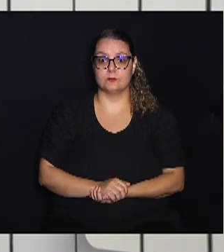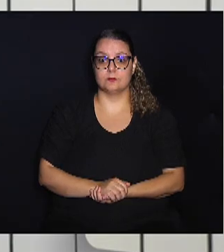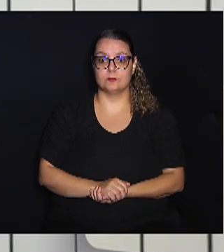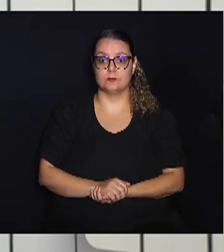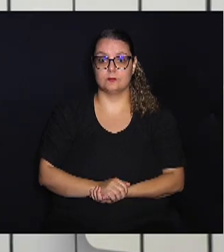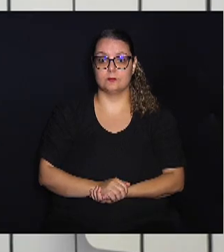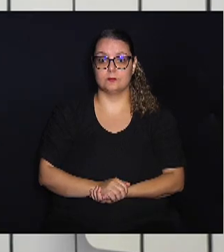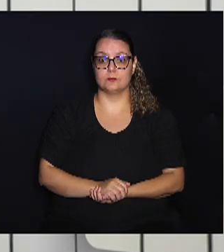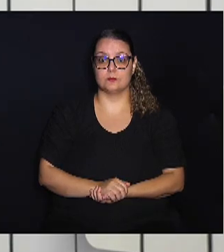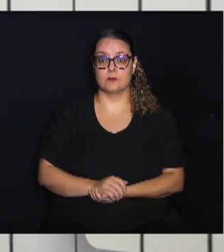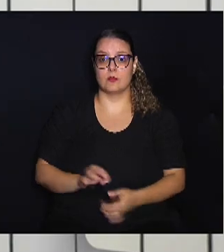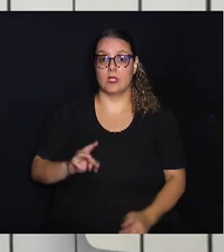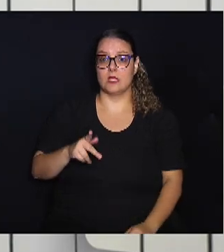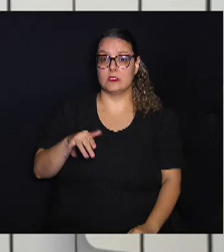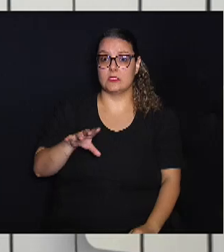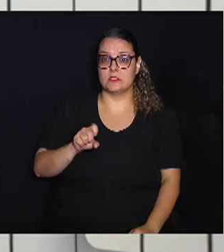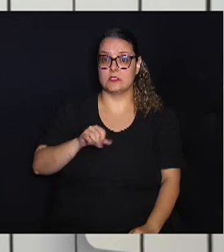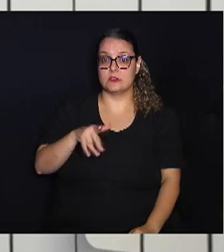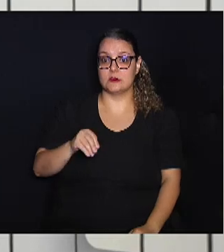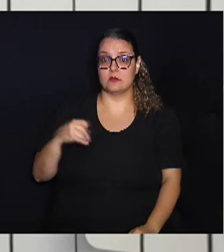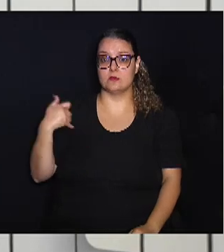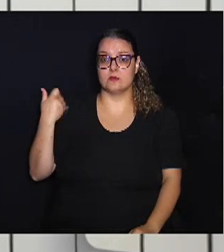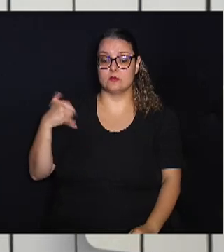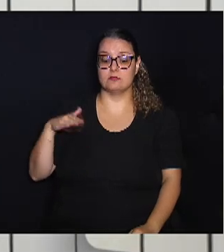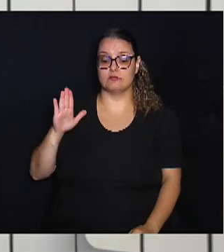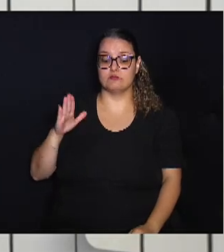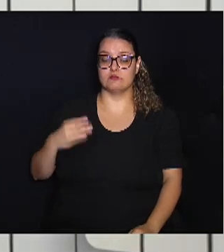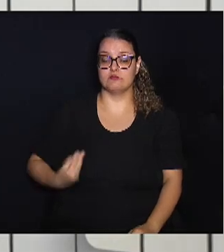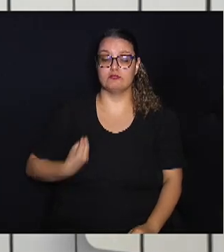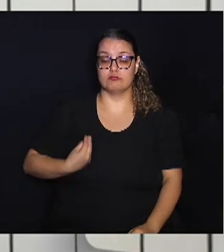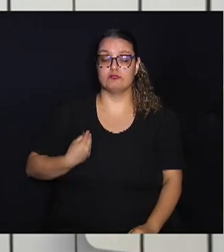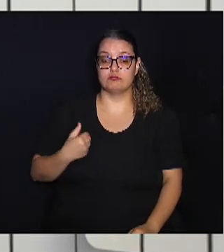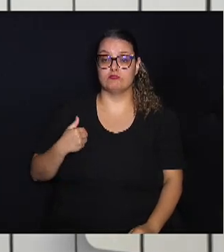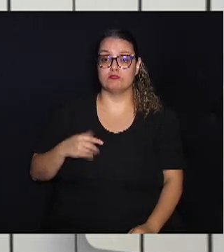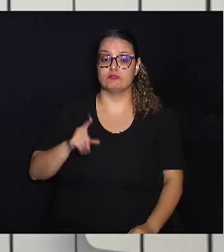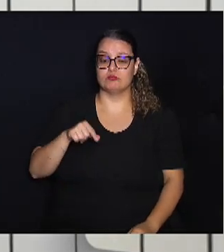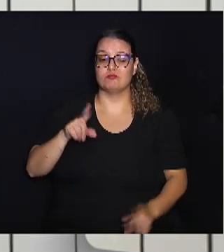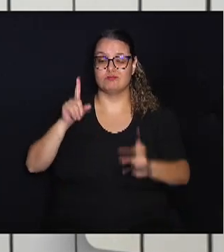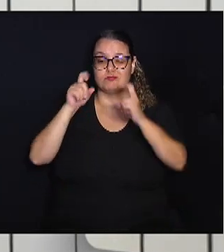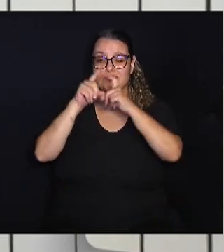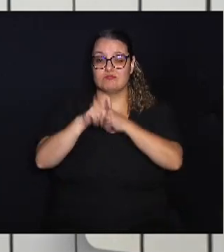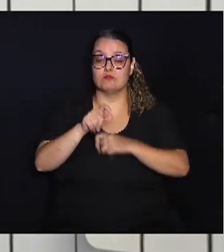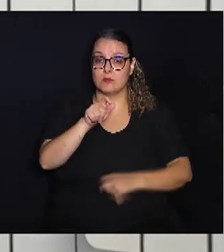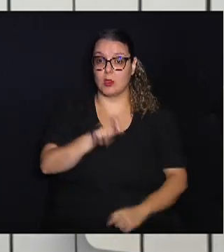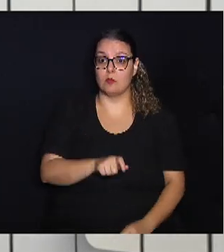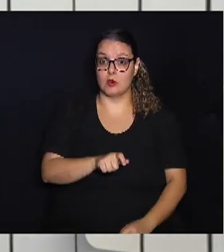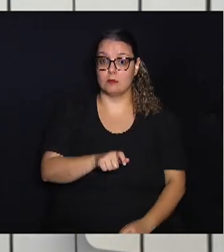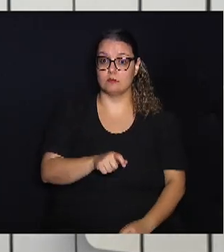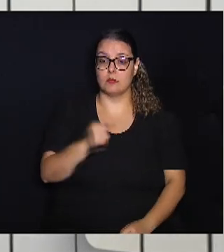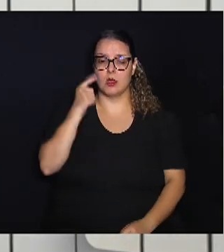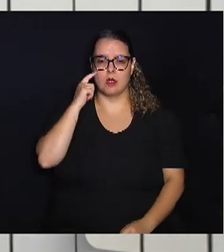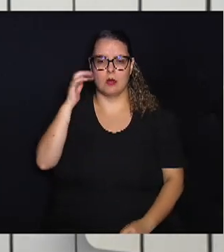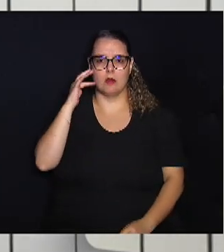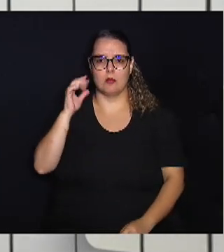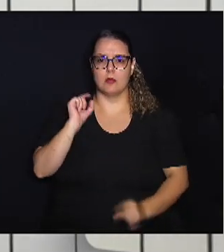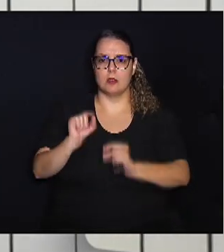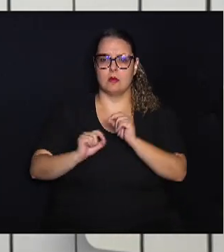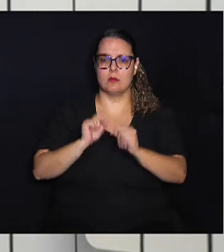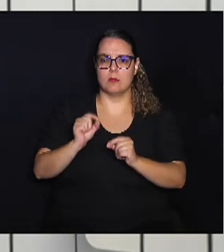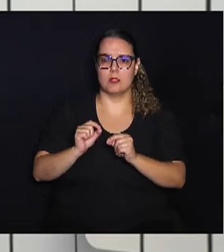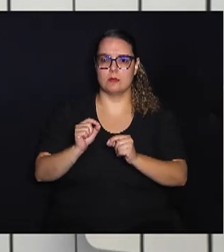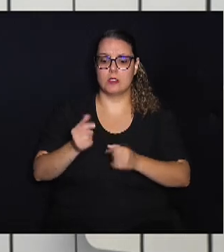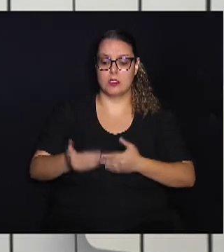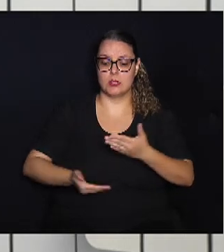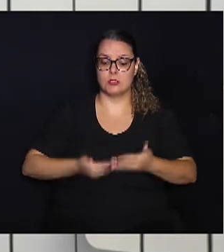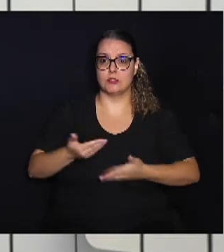A transição para a vida adulta é sempre um momento delicado para o indivíduo. Imagine para quem está em um serviço